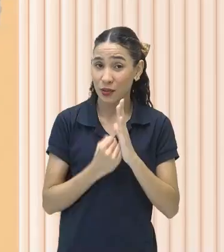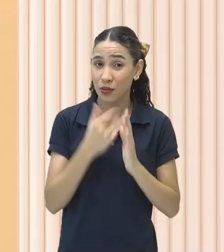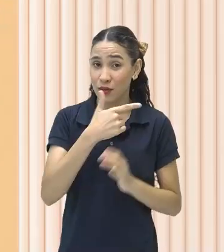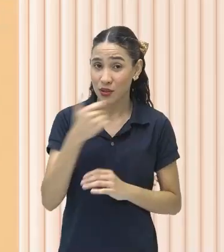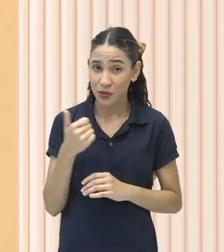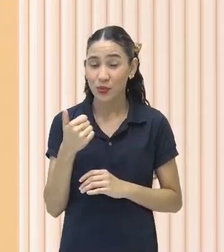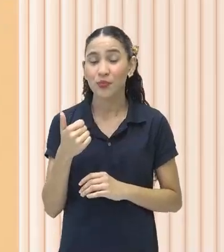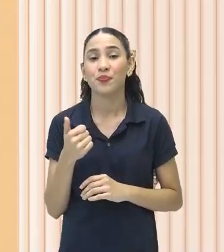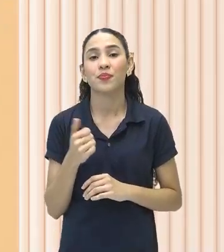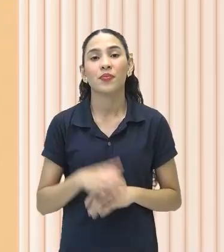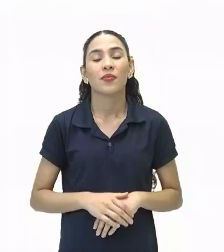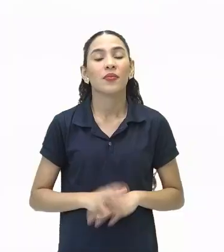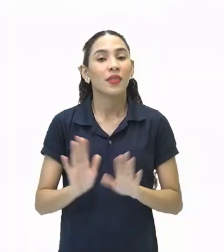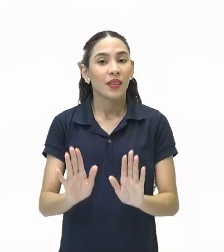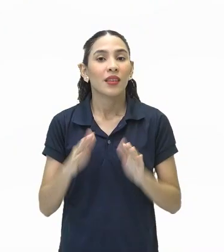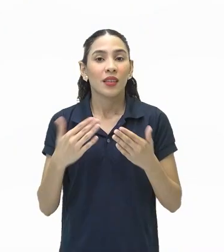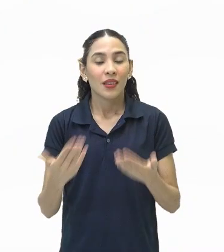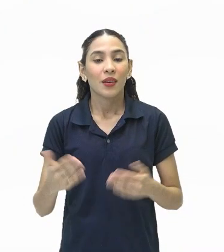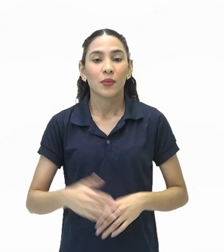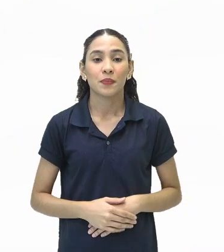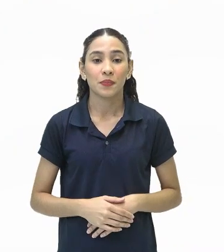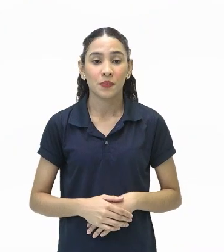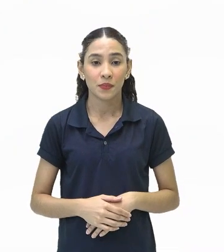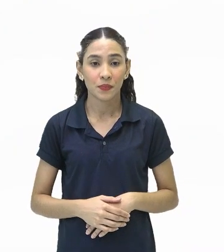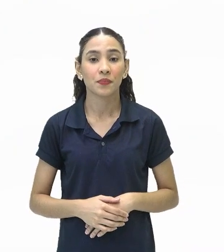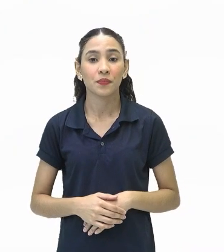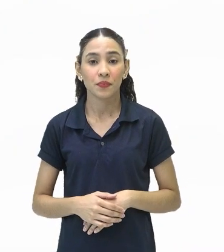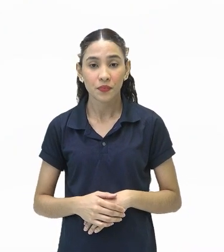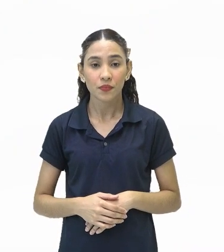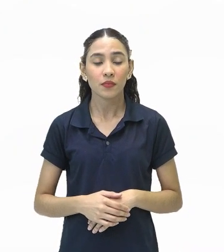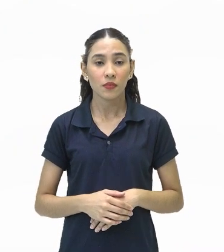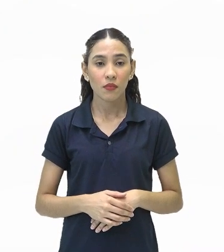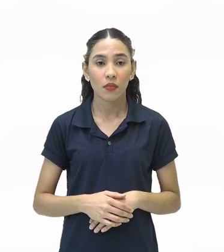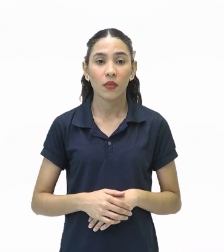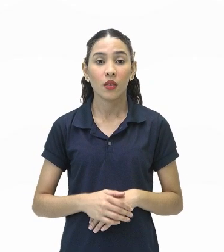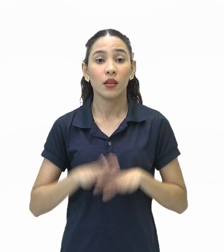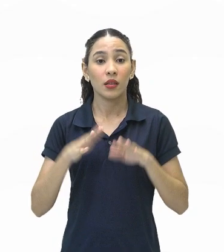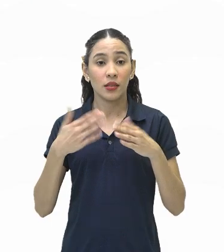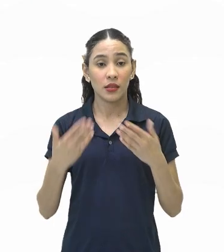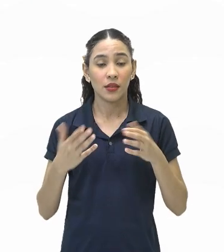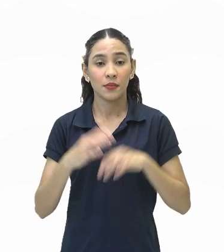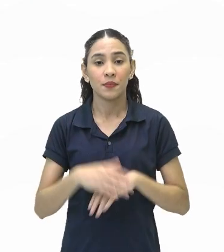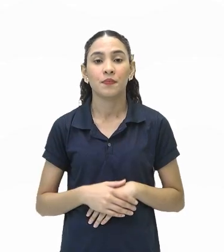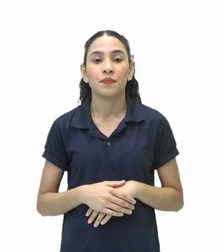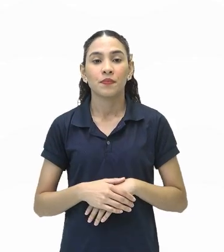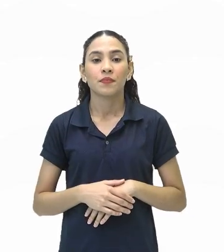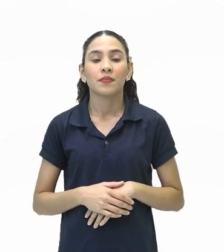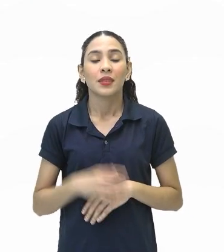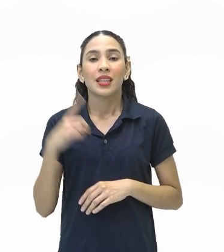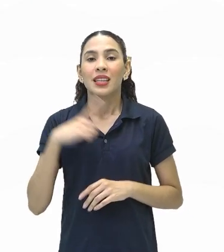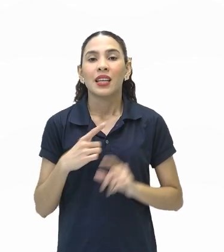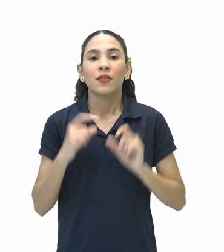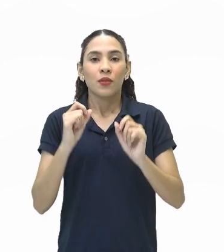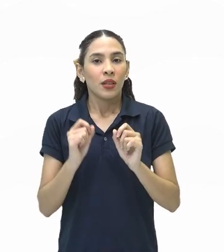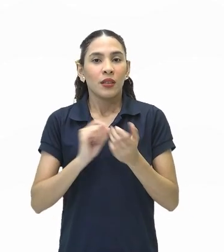XXI. Desde então, voltando aqui um pouquinho à nossa história, desde então,